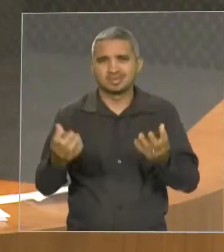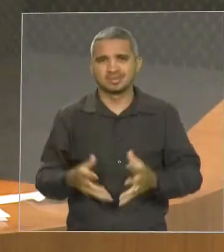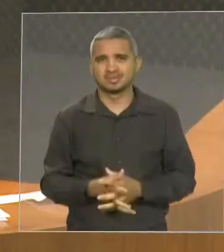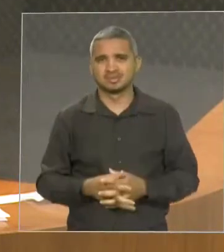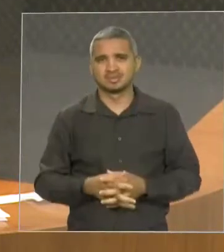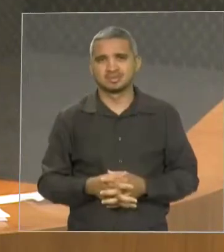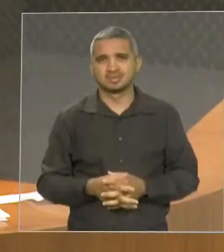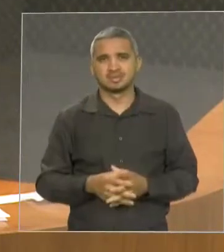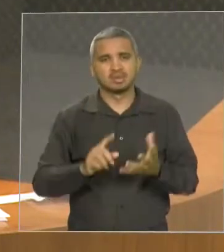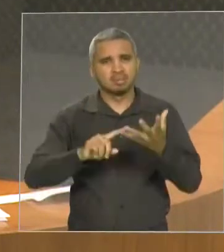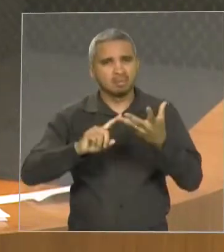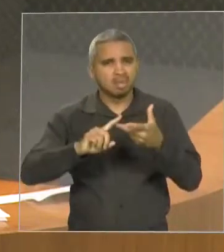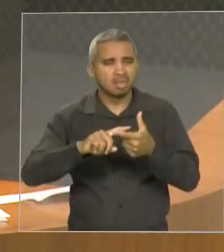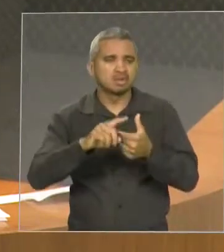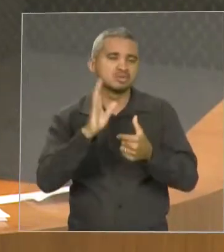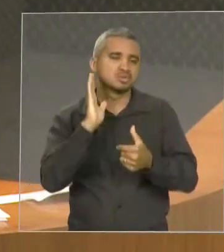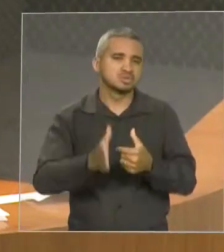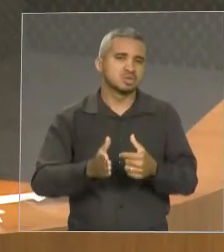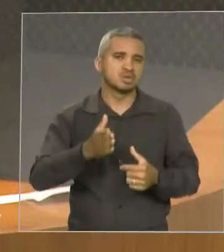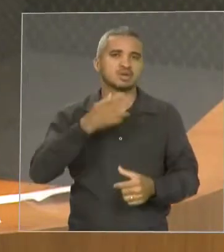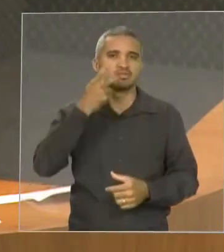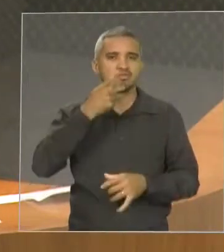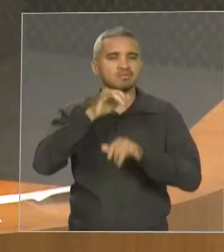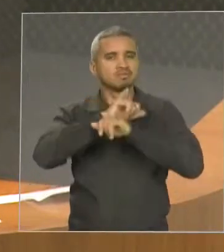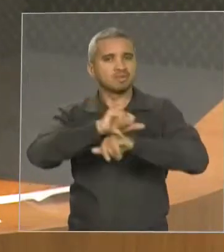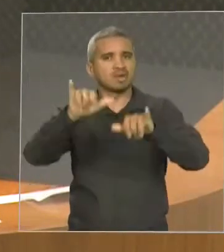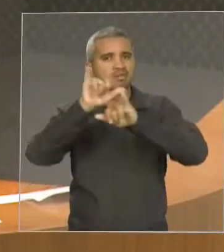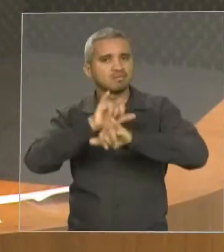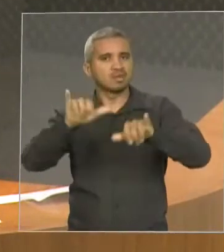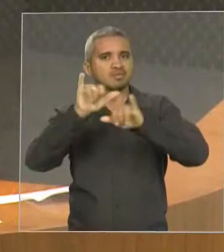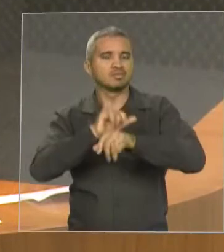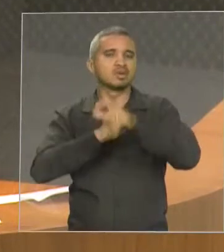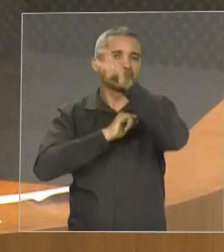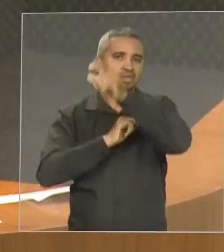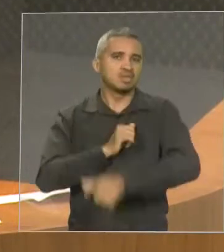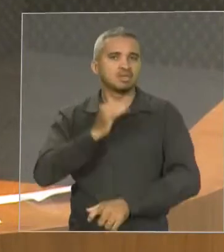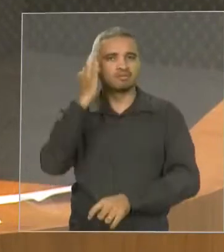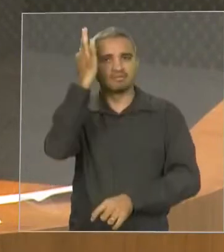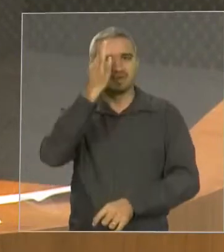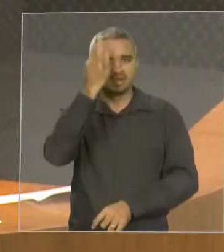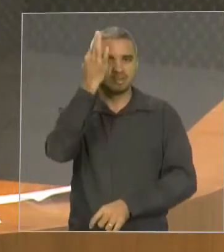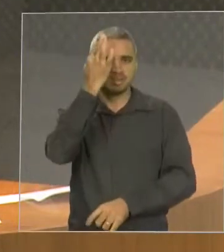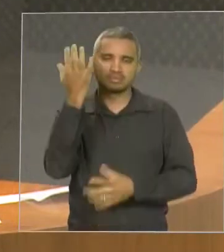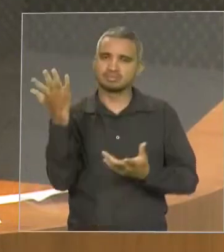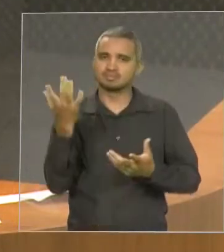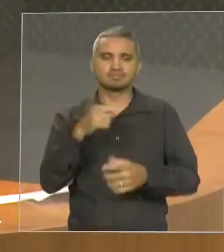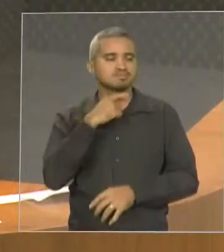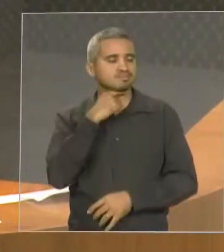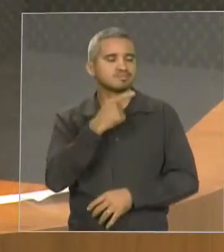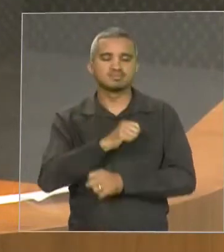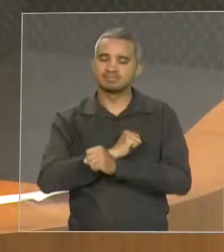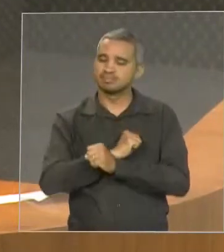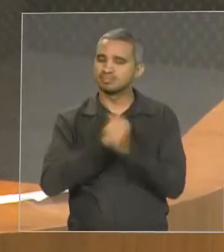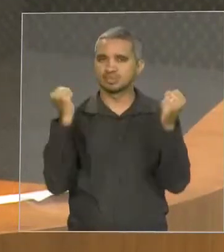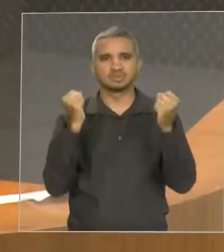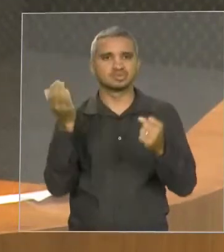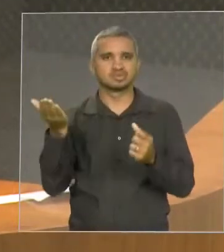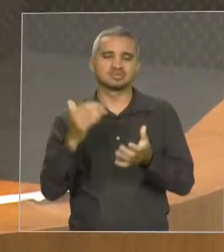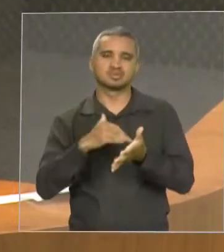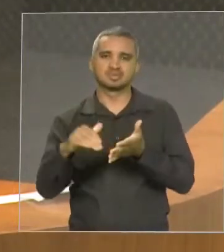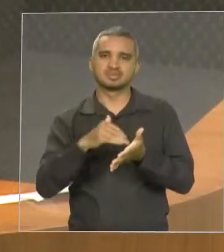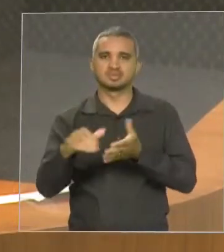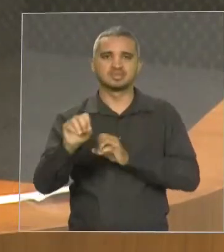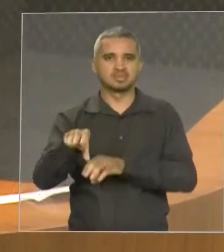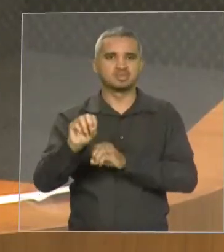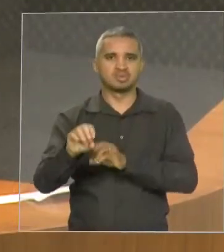aqui várias vezes que não tem condições de estar à frente dessa Secretaria de Educação. Continua, e vocês